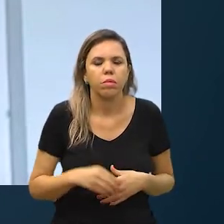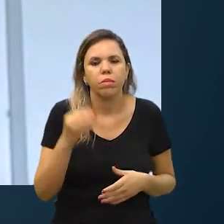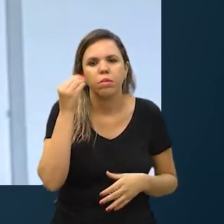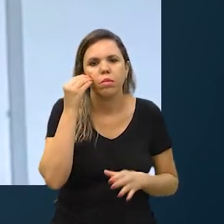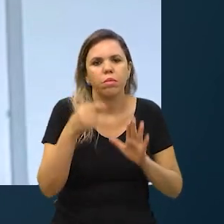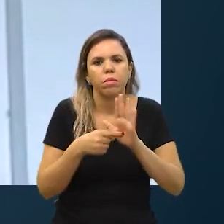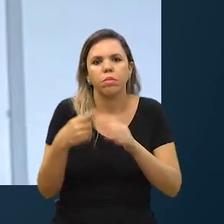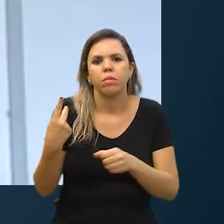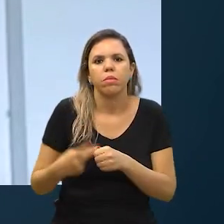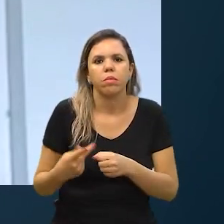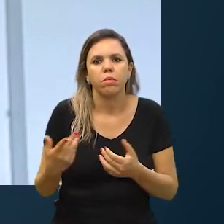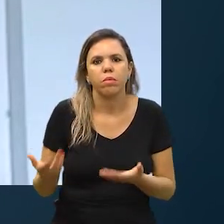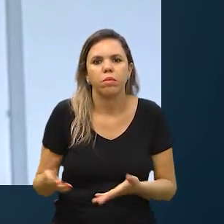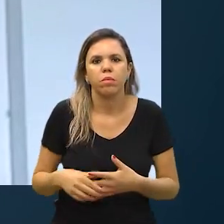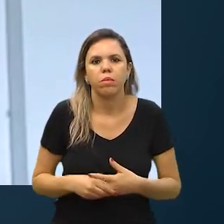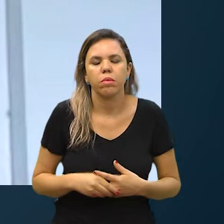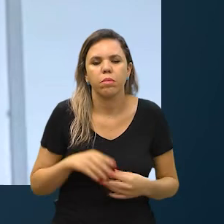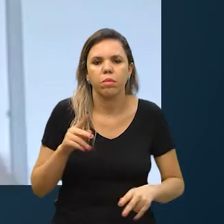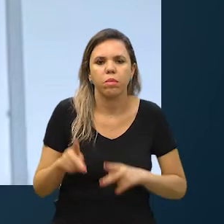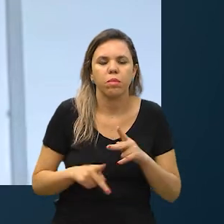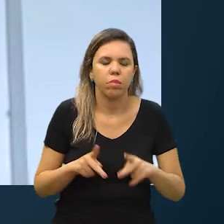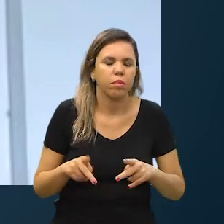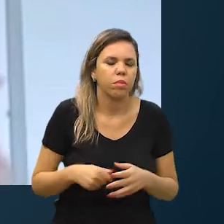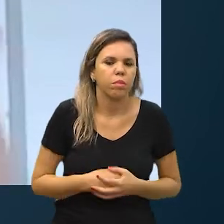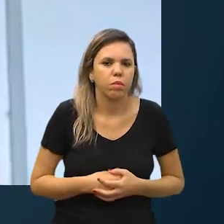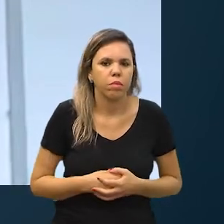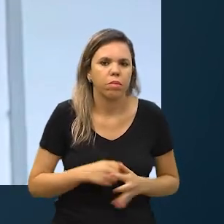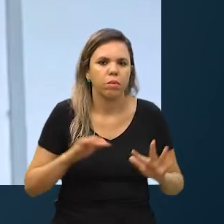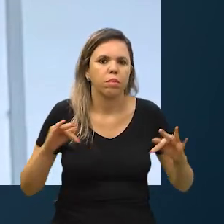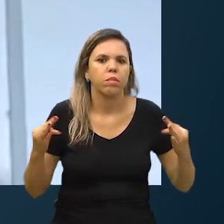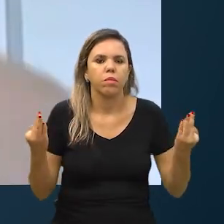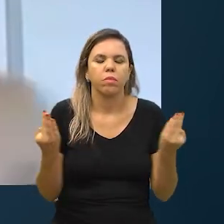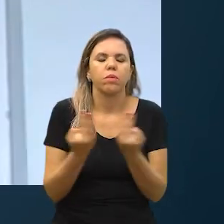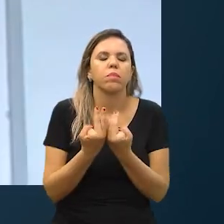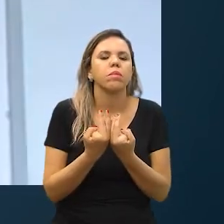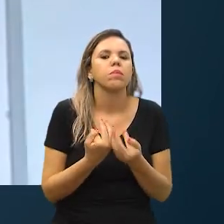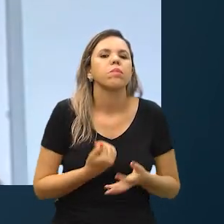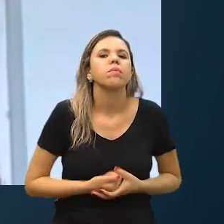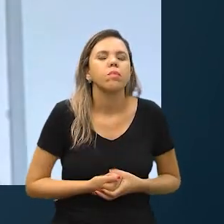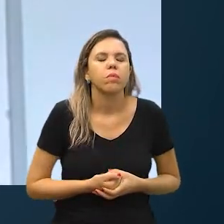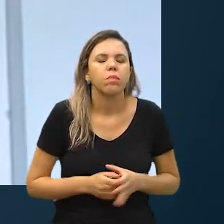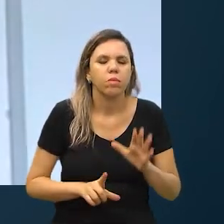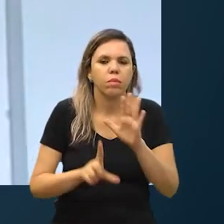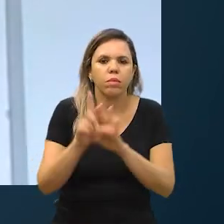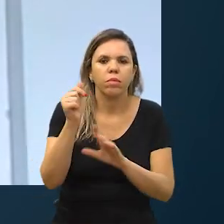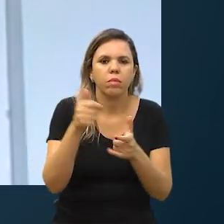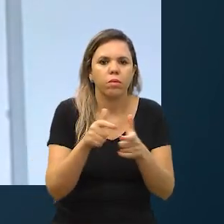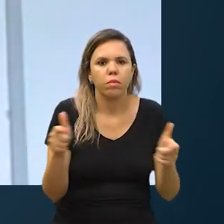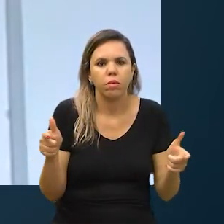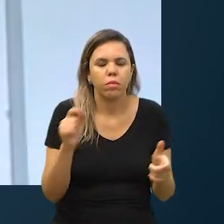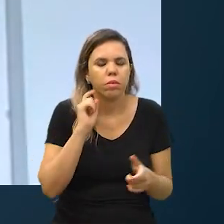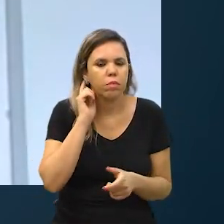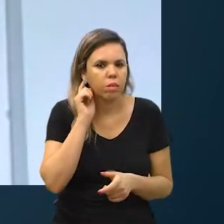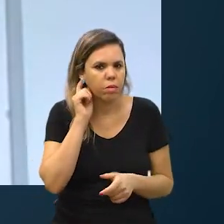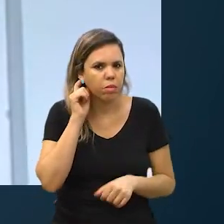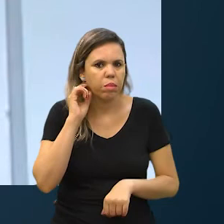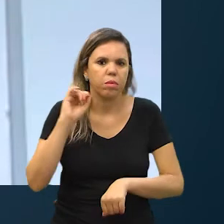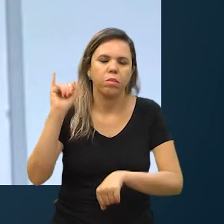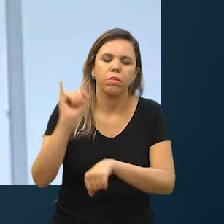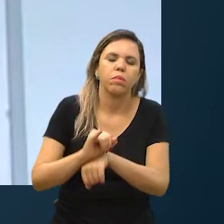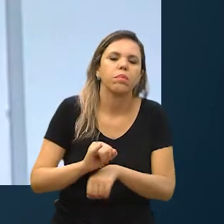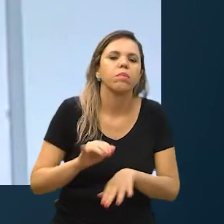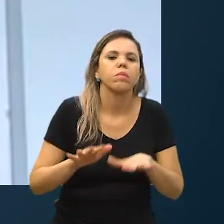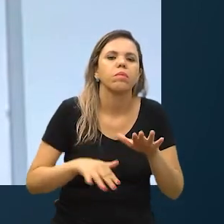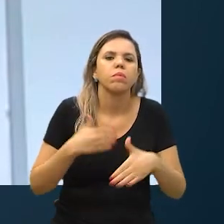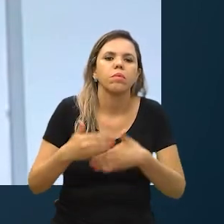tento mostrar só o meu produto, às vezes a pessoa ainda é reticente, às vezes a empresa familiar, apesar dela ter faturamento gigantesco e atender clientes